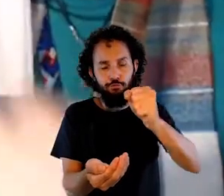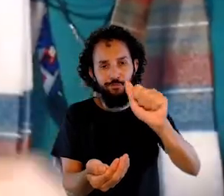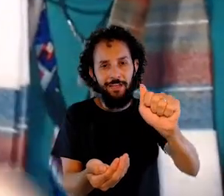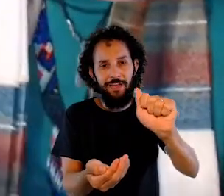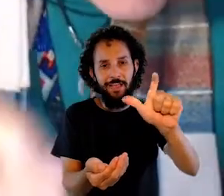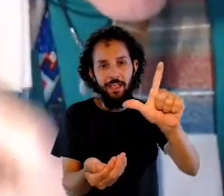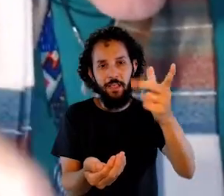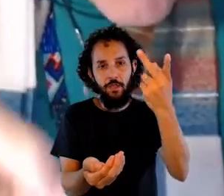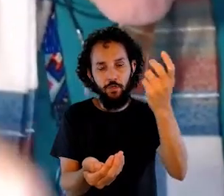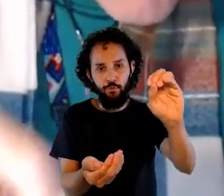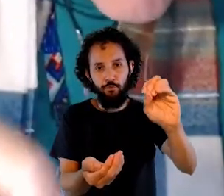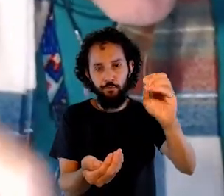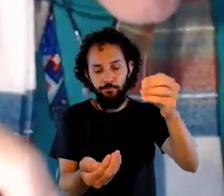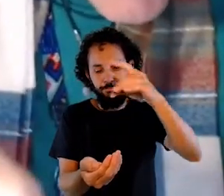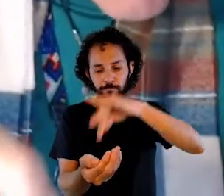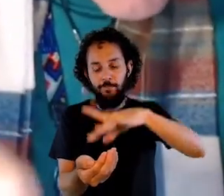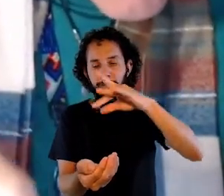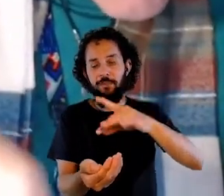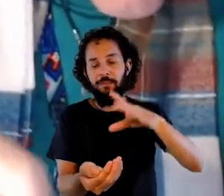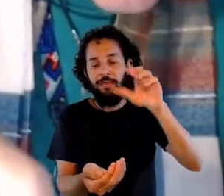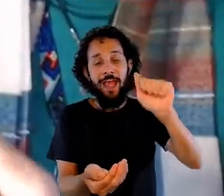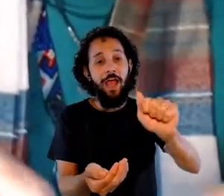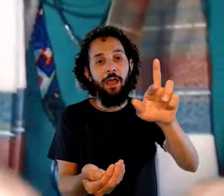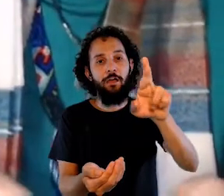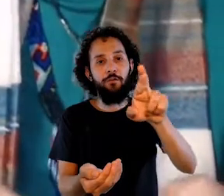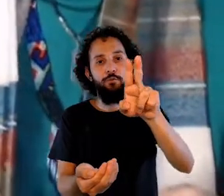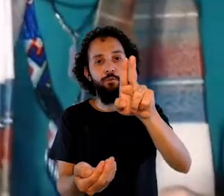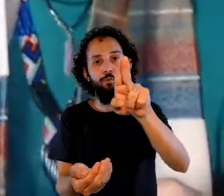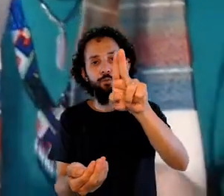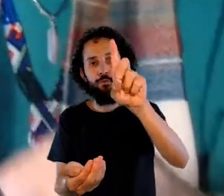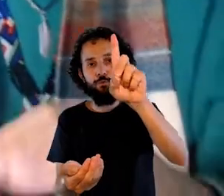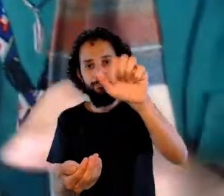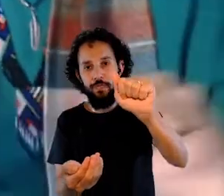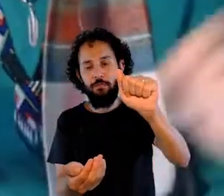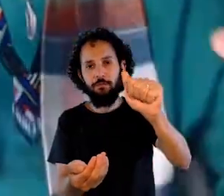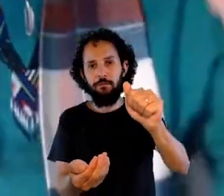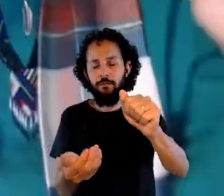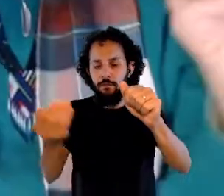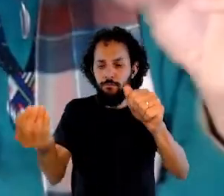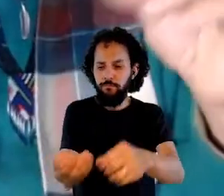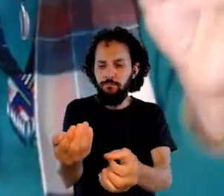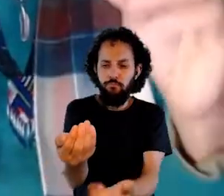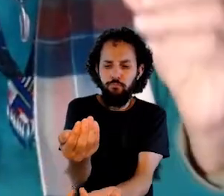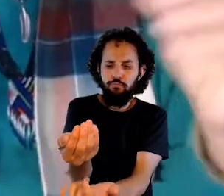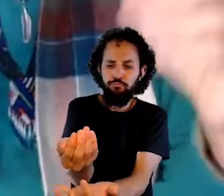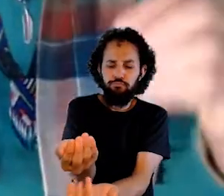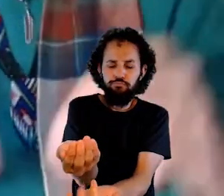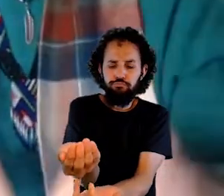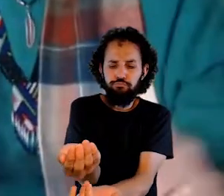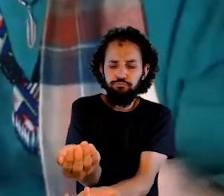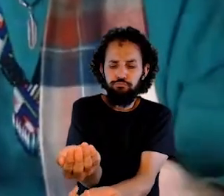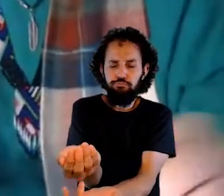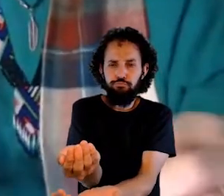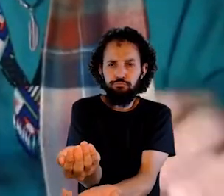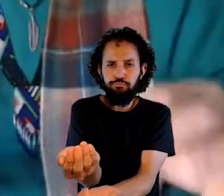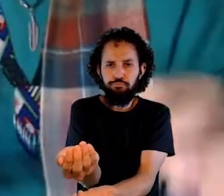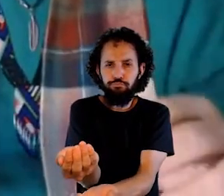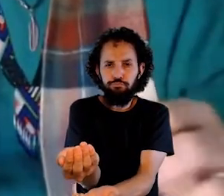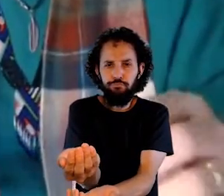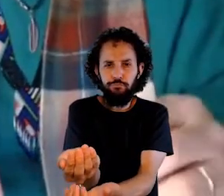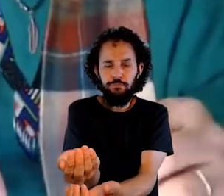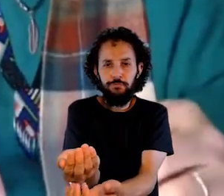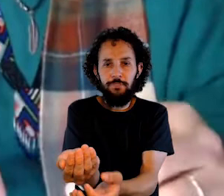arruda. E ferveu ali no fogo. Depois ela pegou 2 algodões, assim,